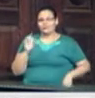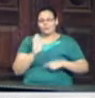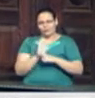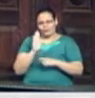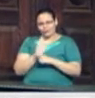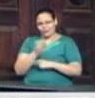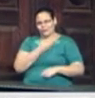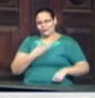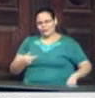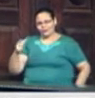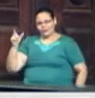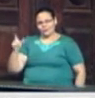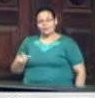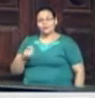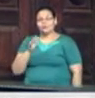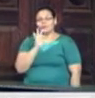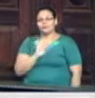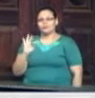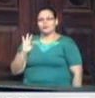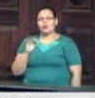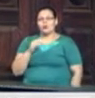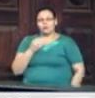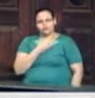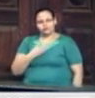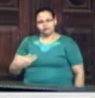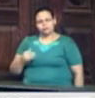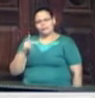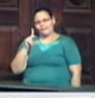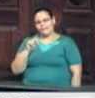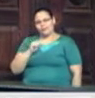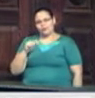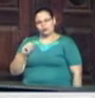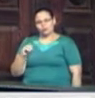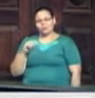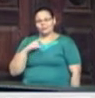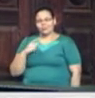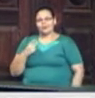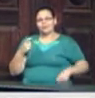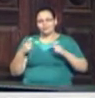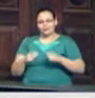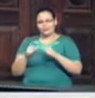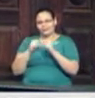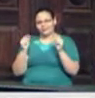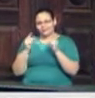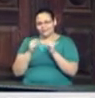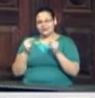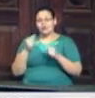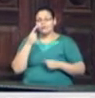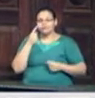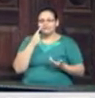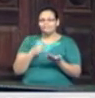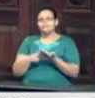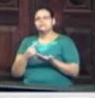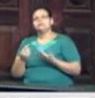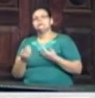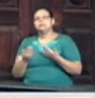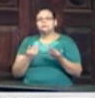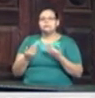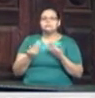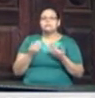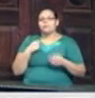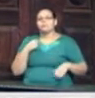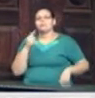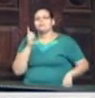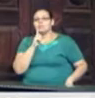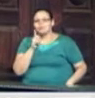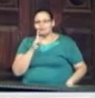governo federal. O governador Pezão está em Brasília tentando alguns entendimentos que são entendimentos de maturação mais longa. Nós